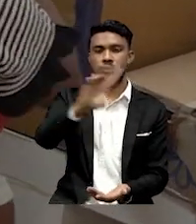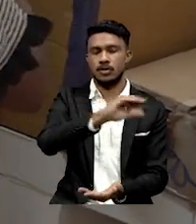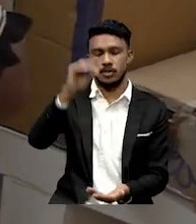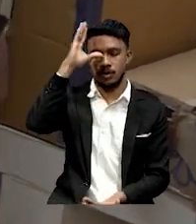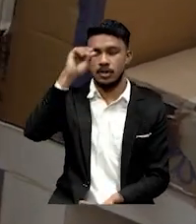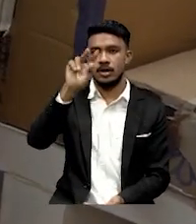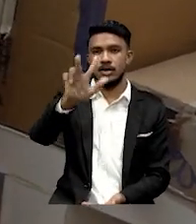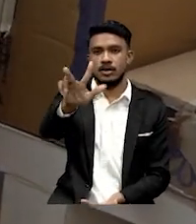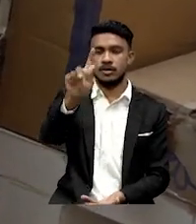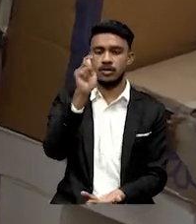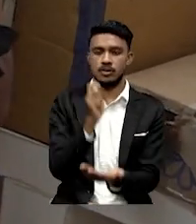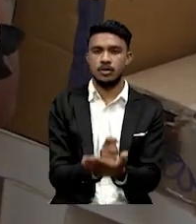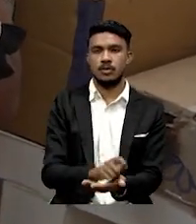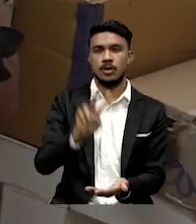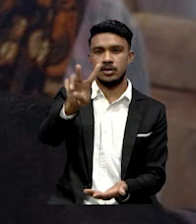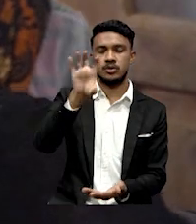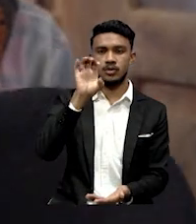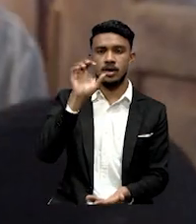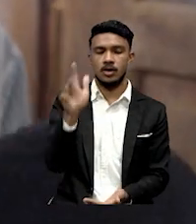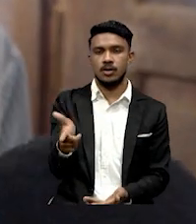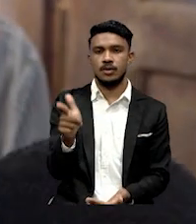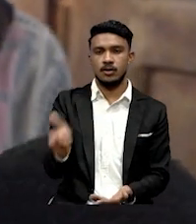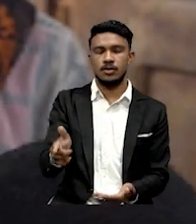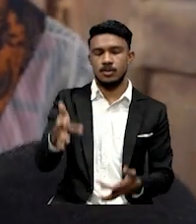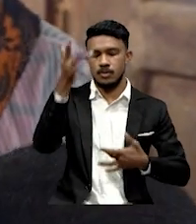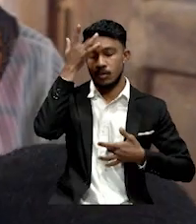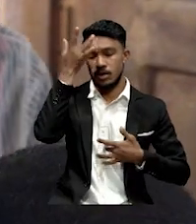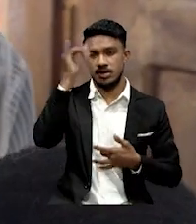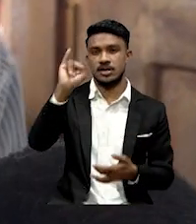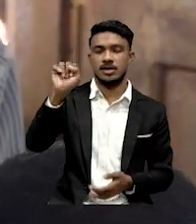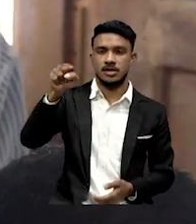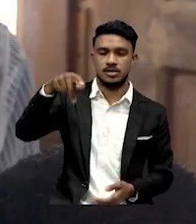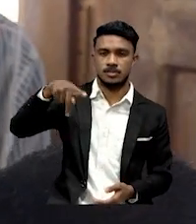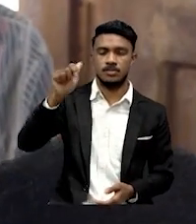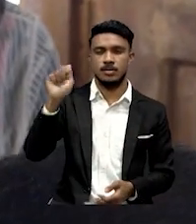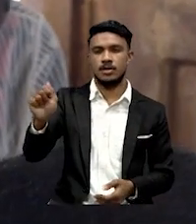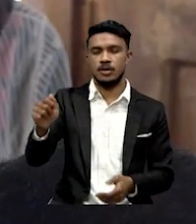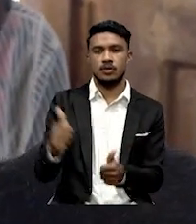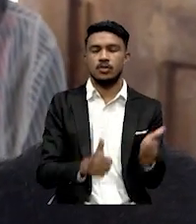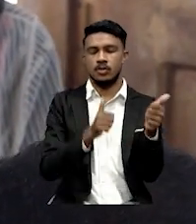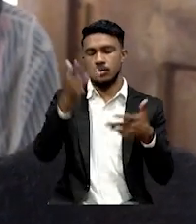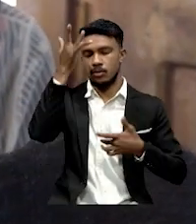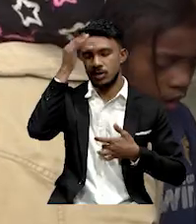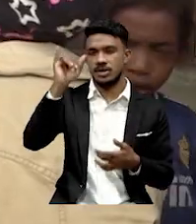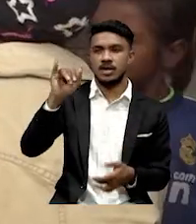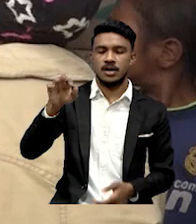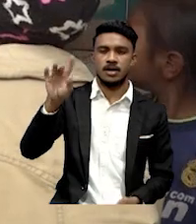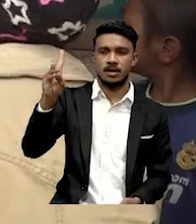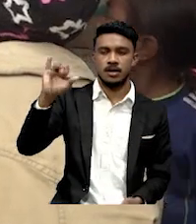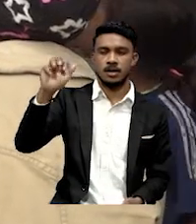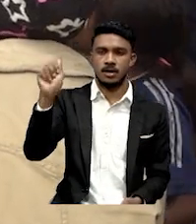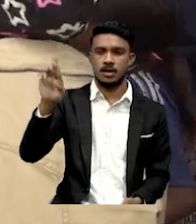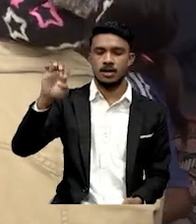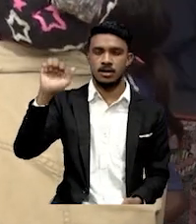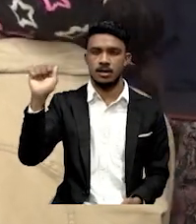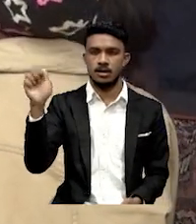tolu atus rua walu nulu. Além de moras ispa, tuirfali mak moras diareia, ho total atus walu lima, no